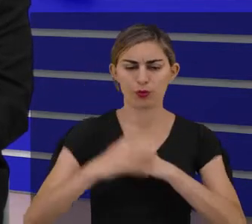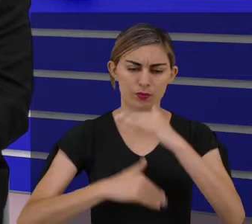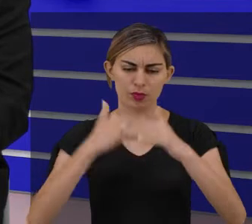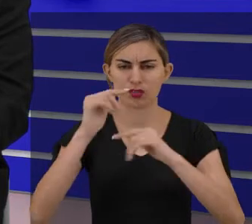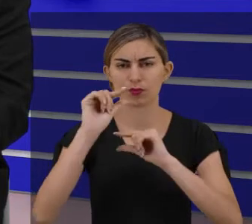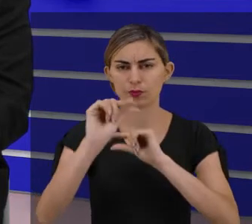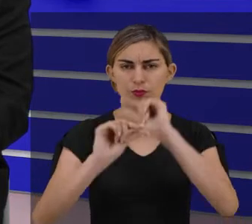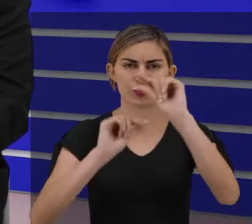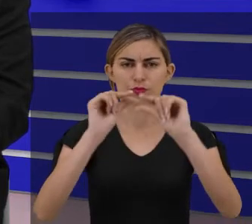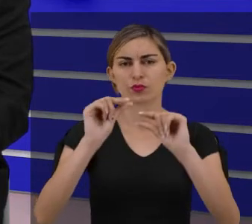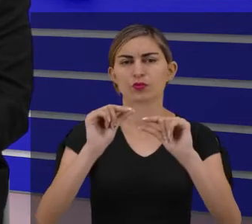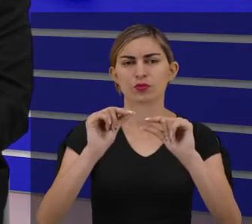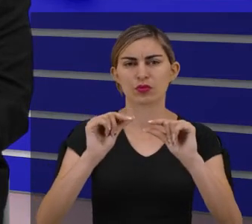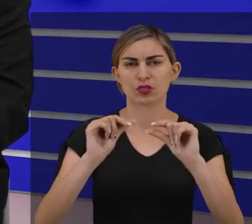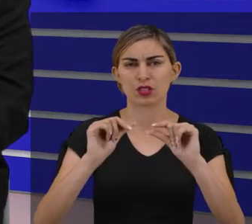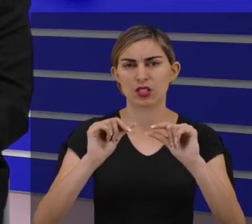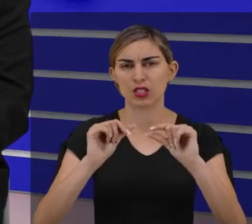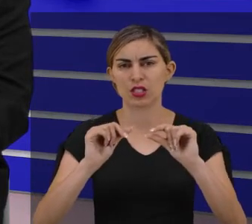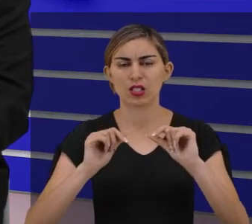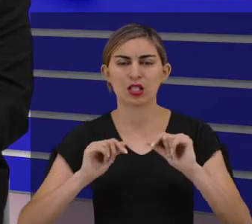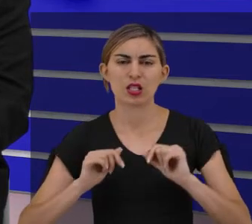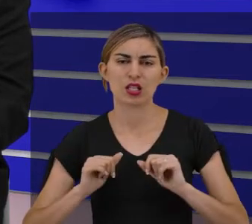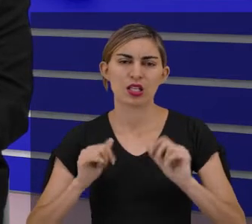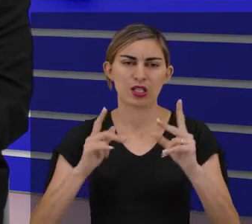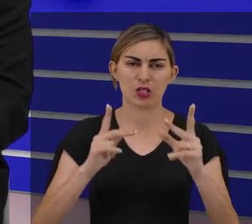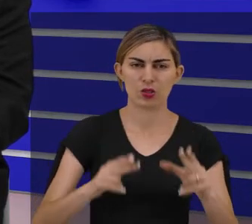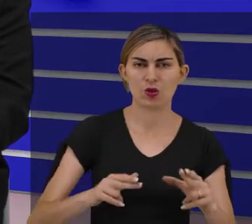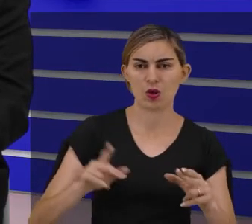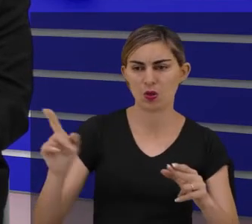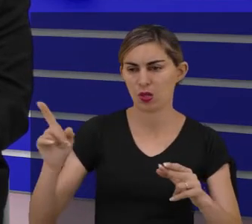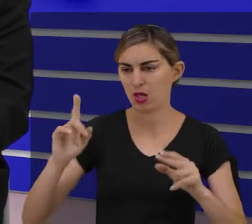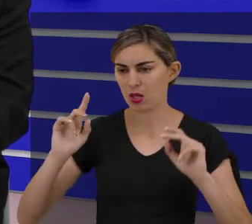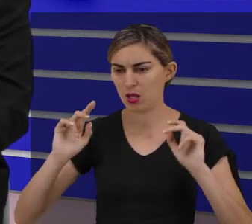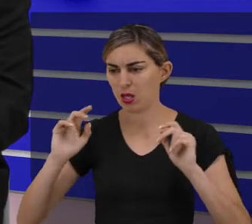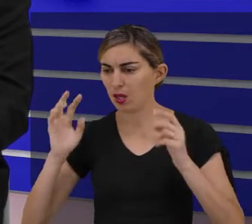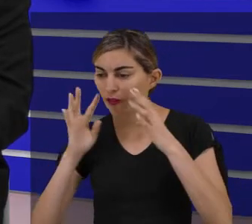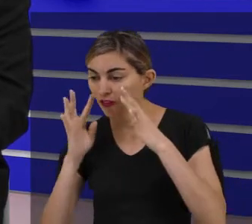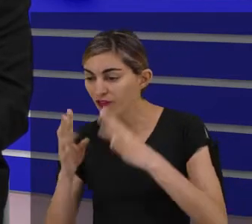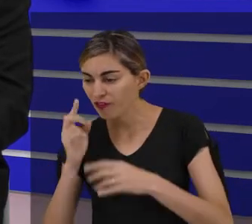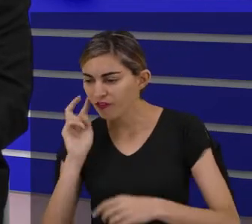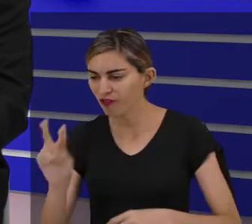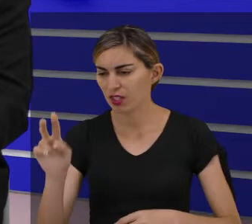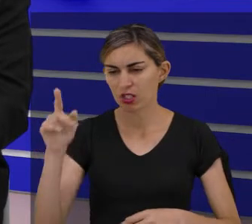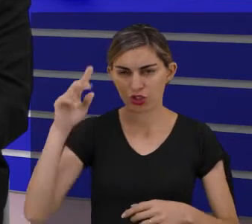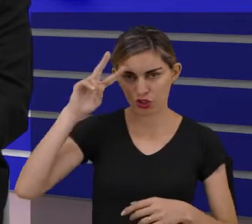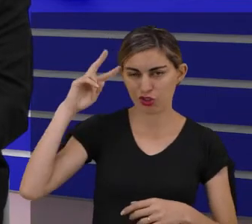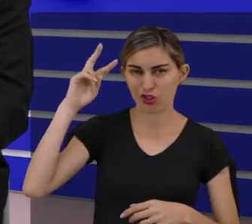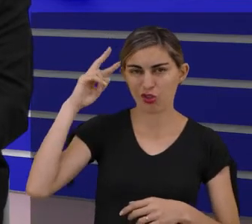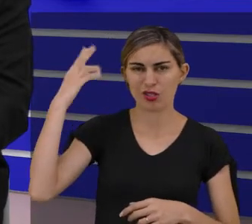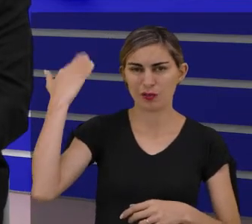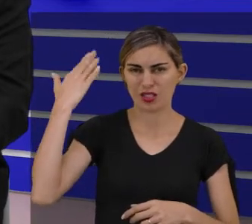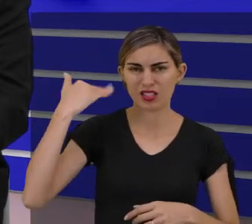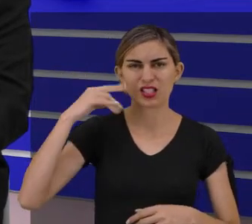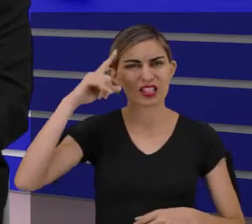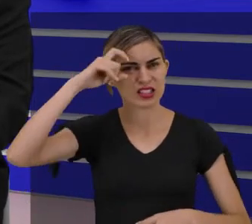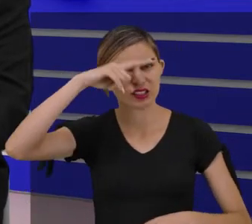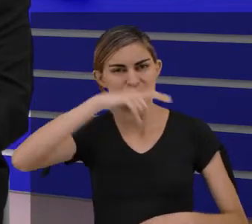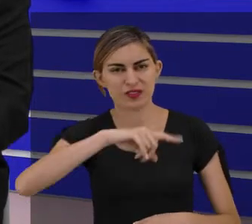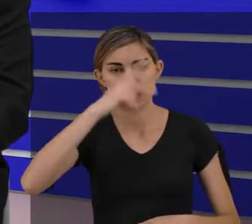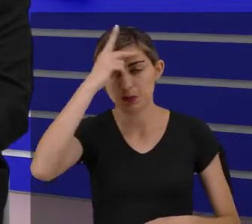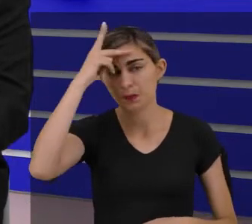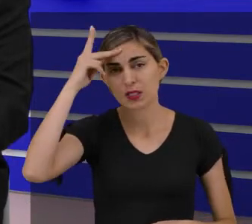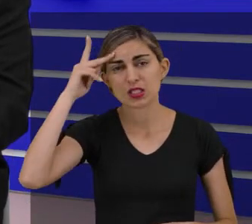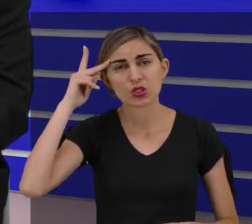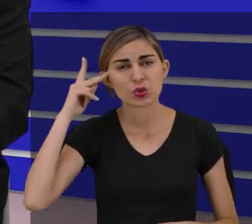processo, não é, de desumanização desse trabalhador. Quando a gente sabe, a história aponta e diz que as